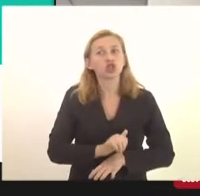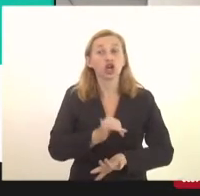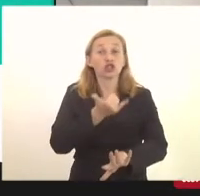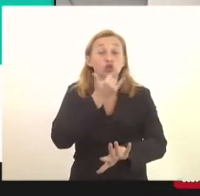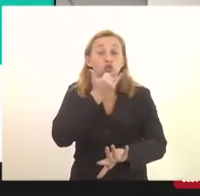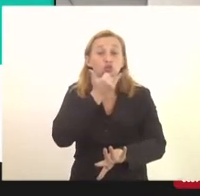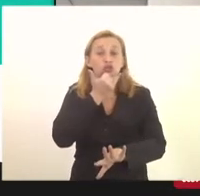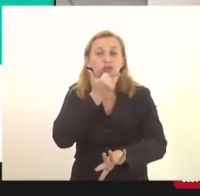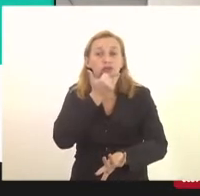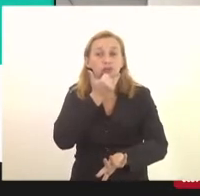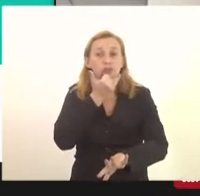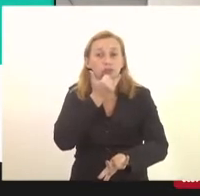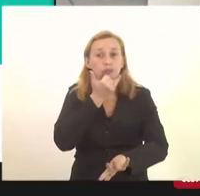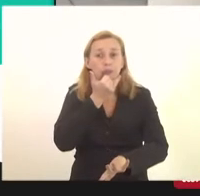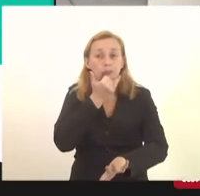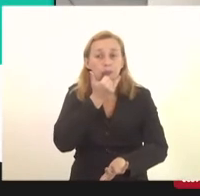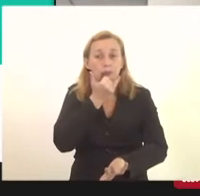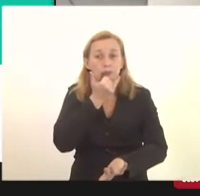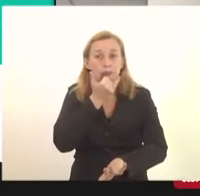desculpe.